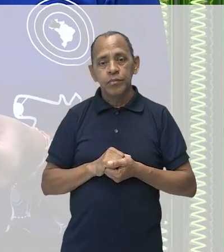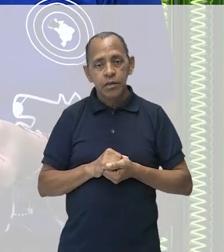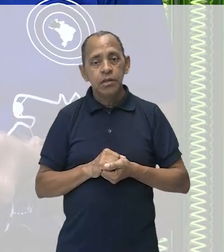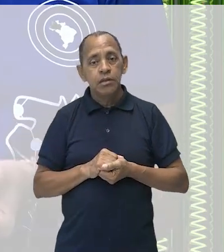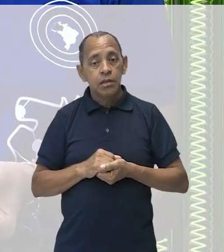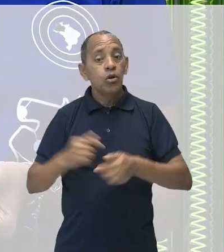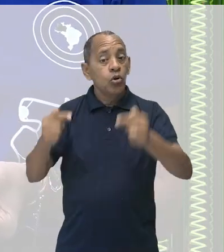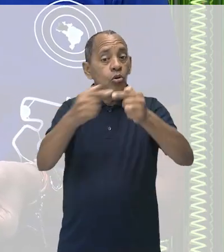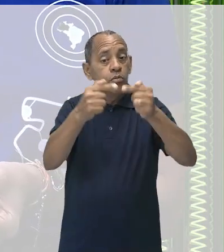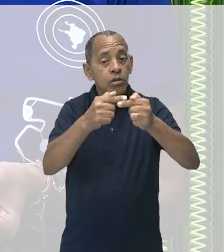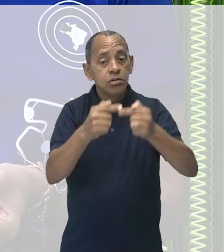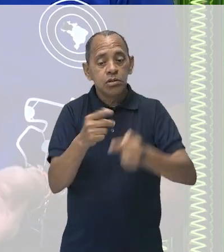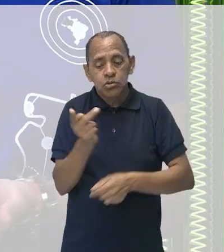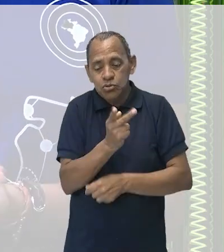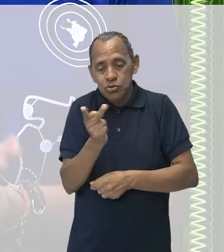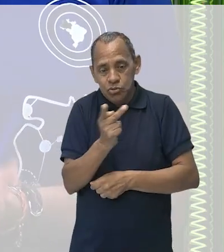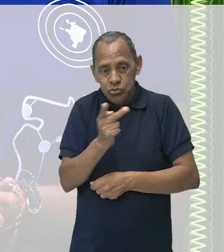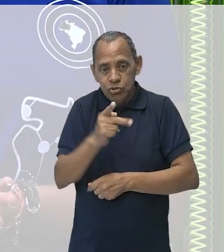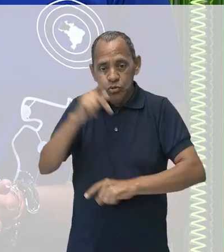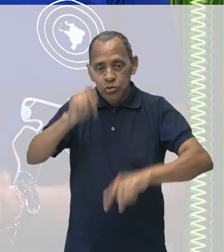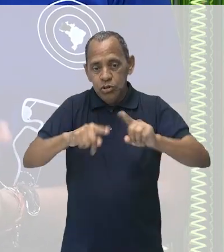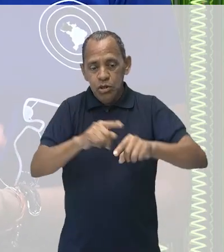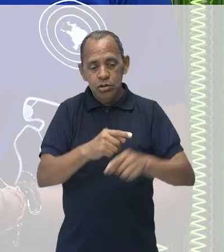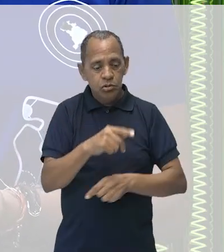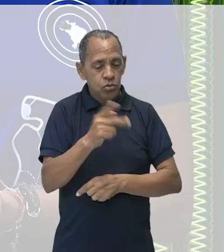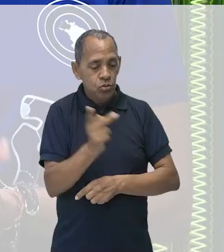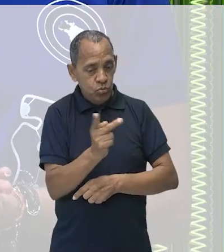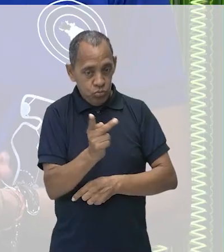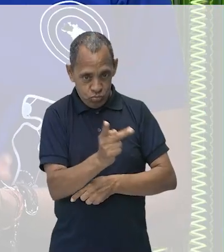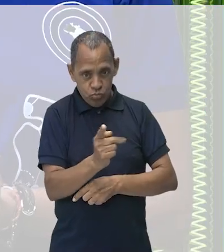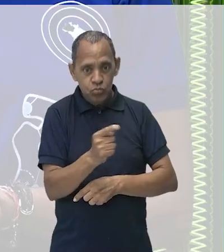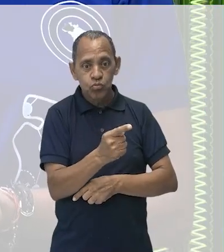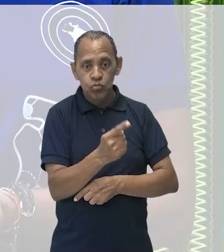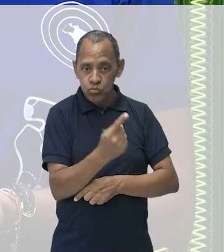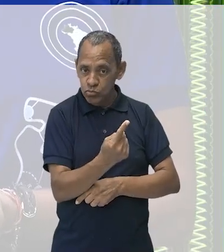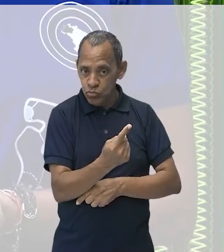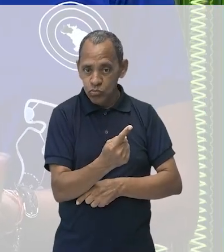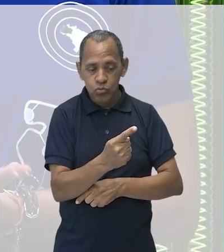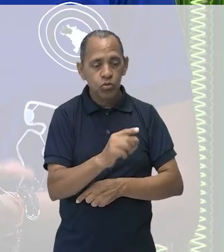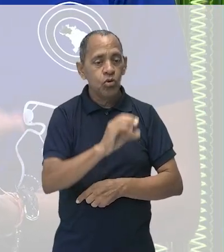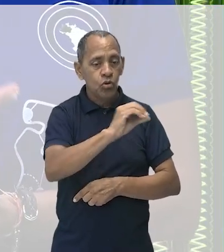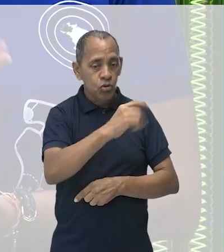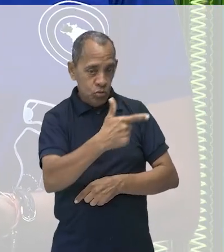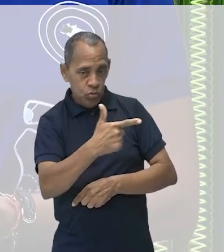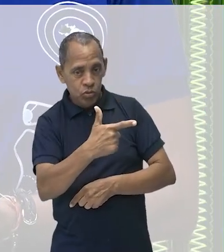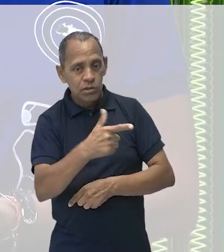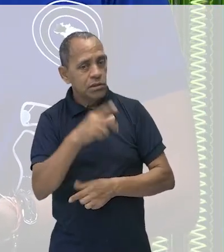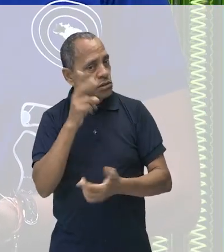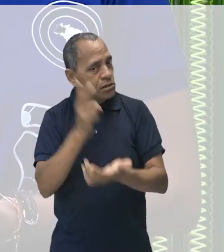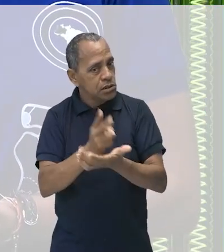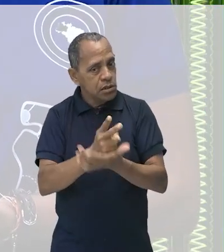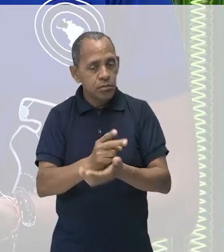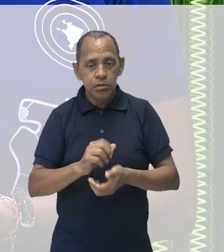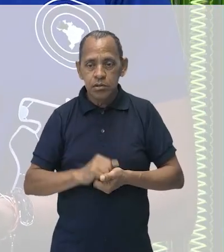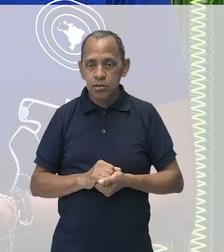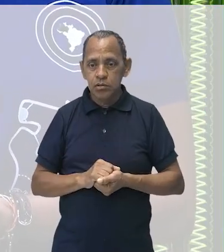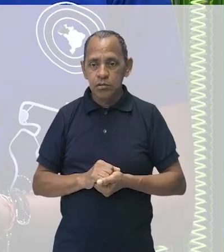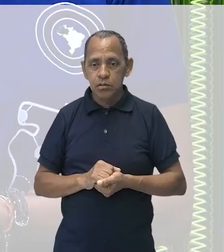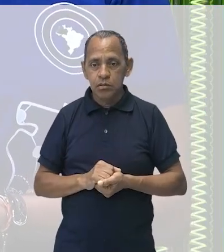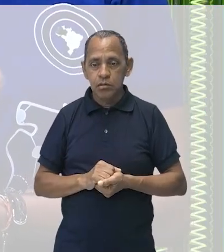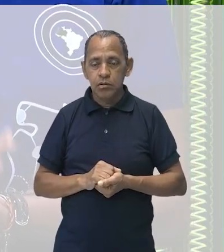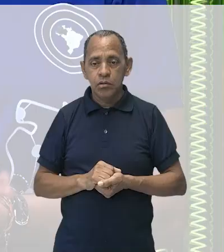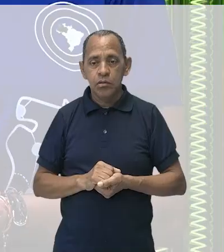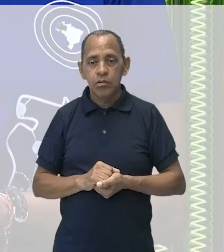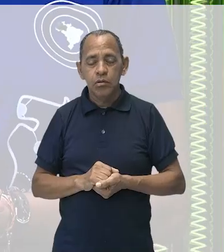ter a combinação de dois elementos, onde um deles sempre vai ser o elemento oxigênio, e por isso que deriva o nome. Então, o